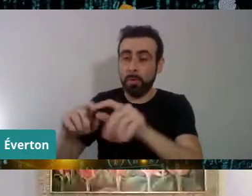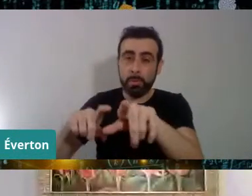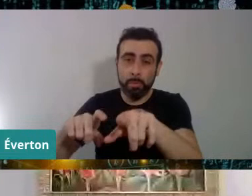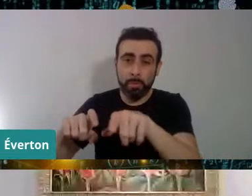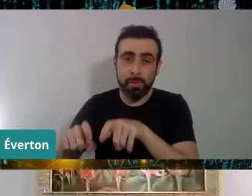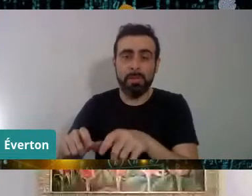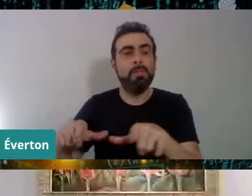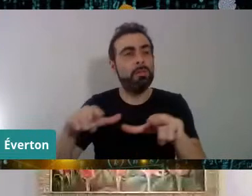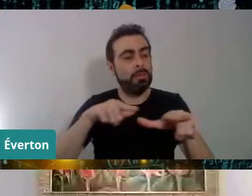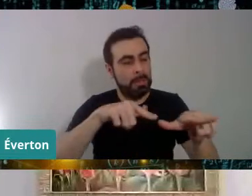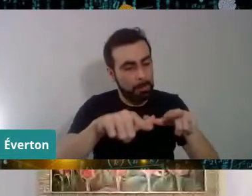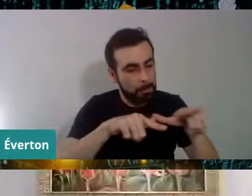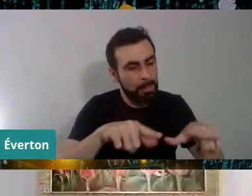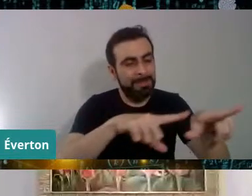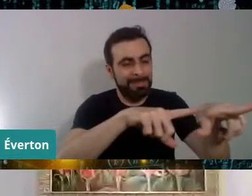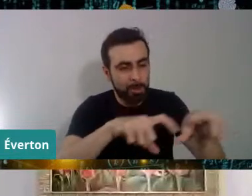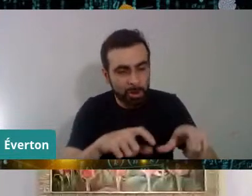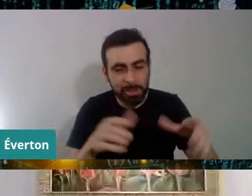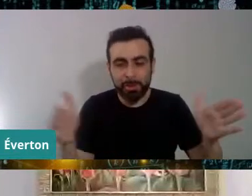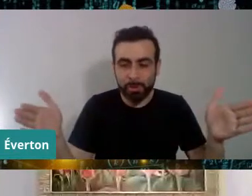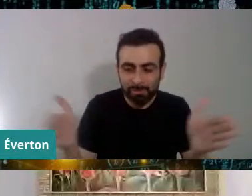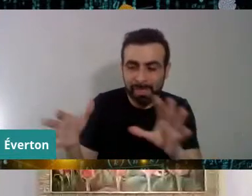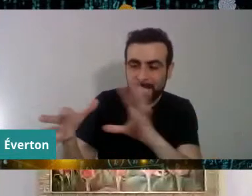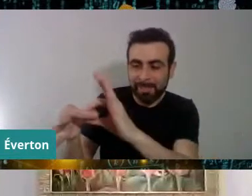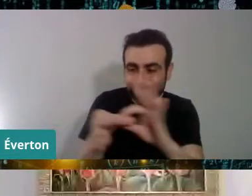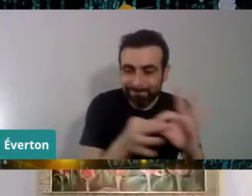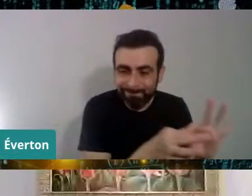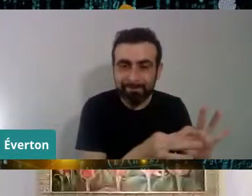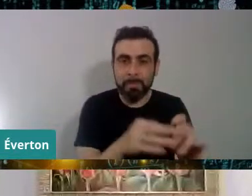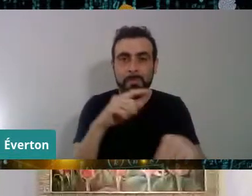Aí a gente entra, começando a